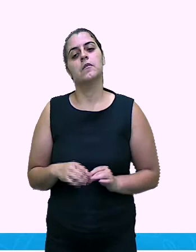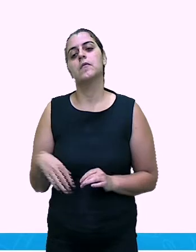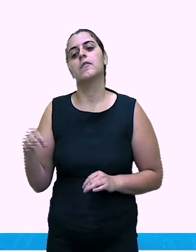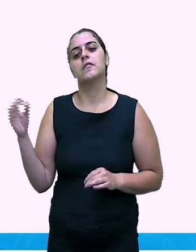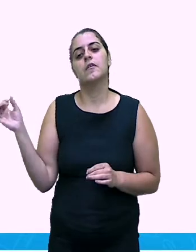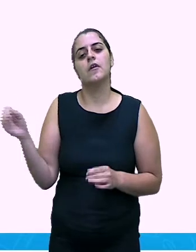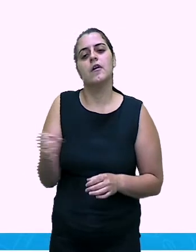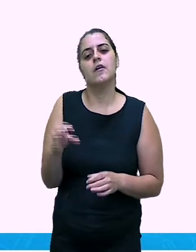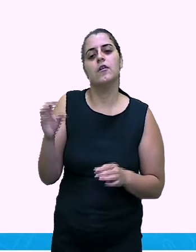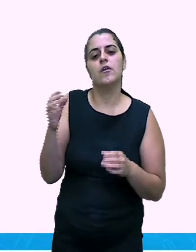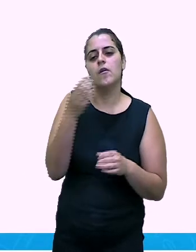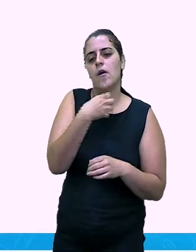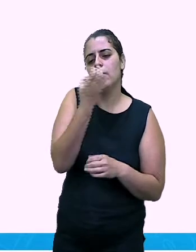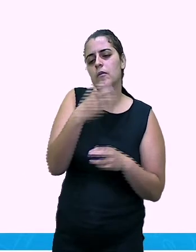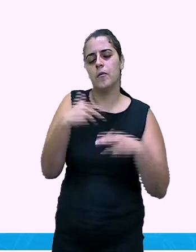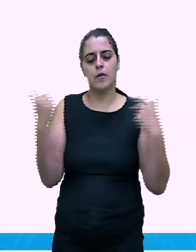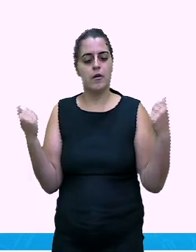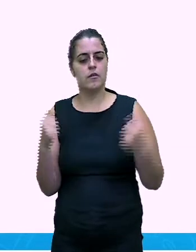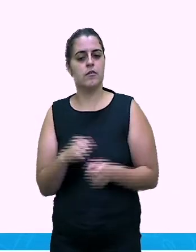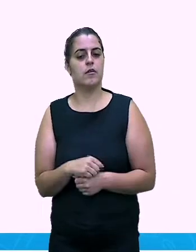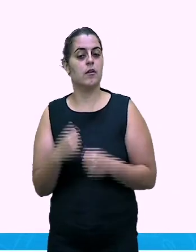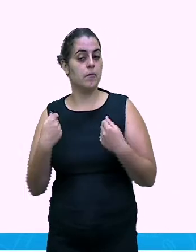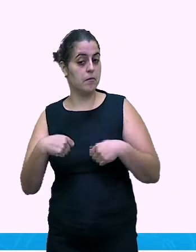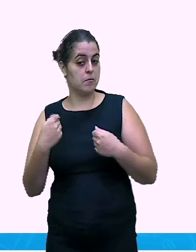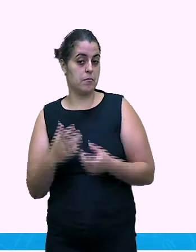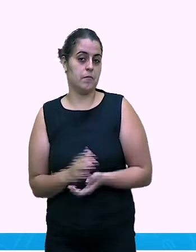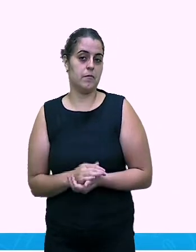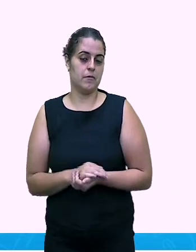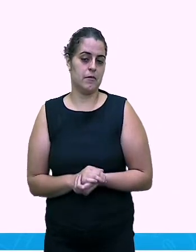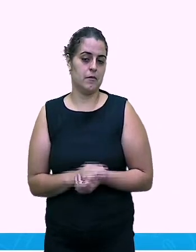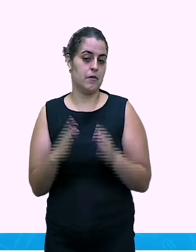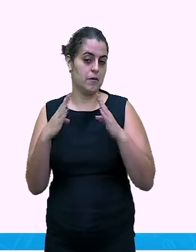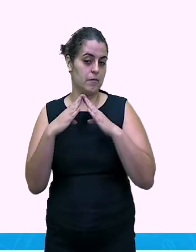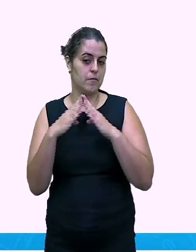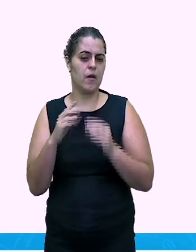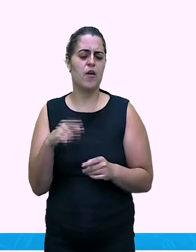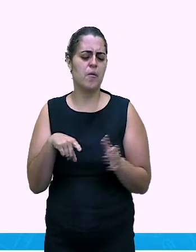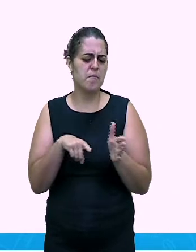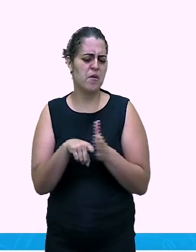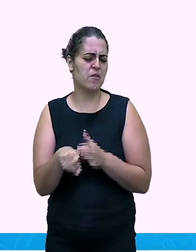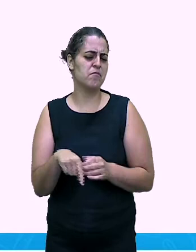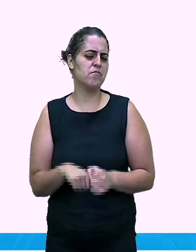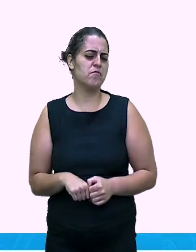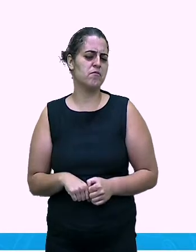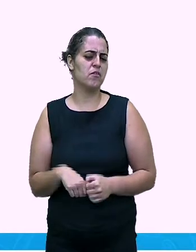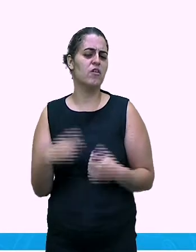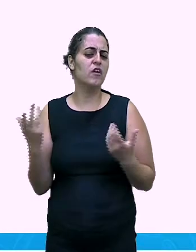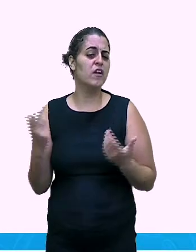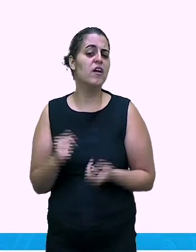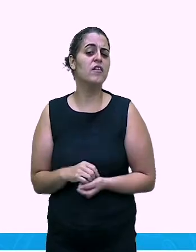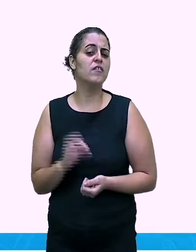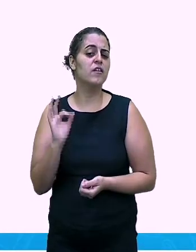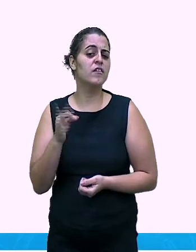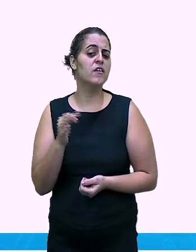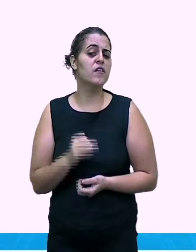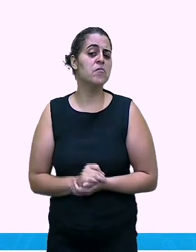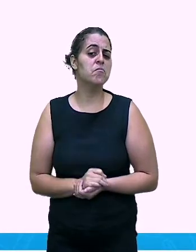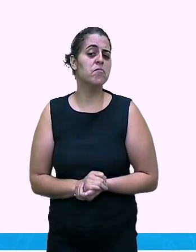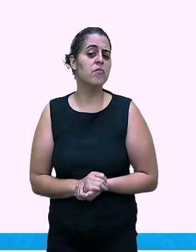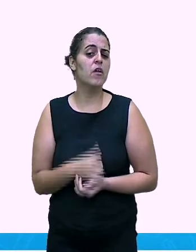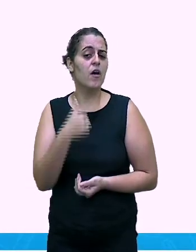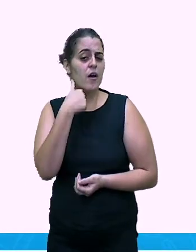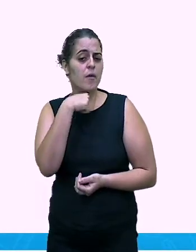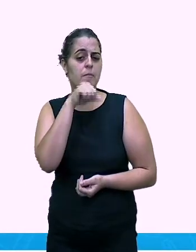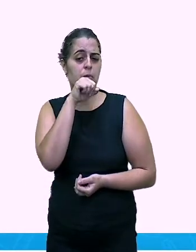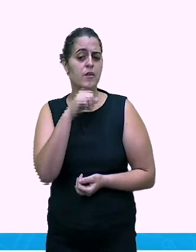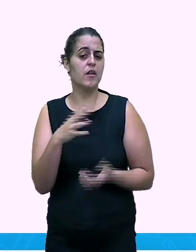dos alimentos de primeira necessidade da casa. Aí eu pergunto, será que colou? Será que a mãe